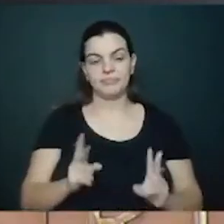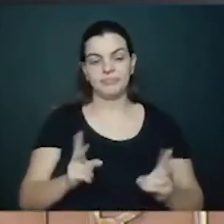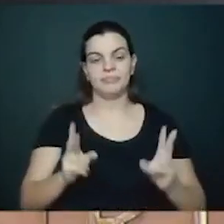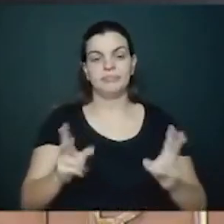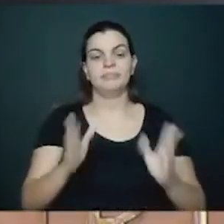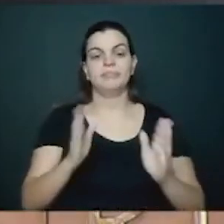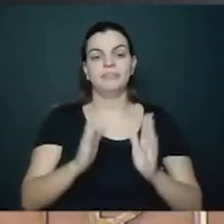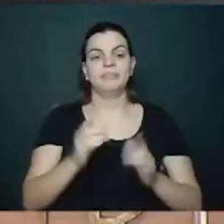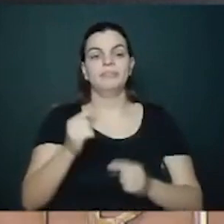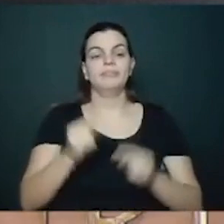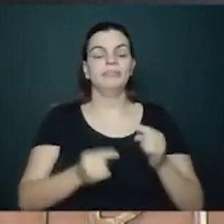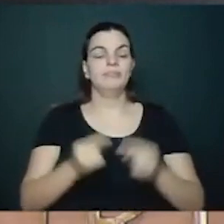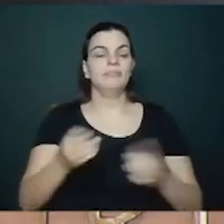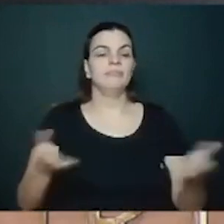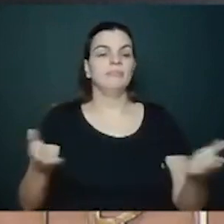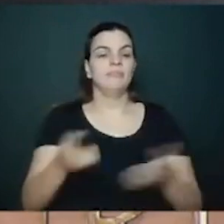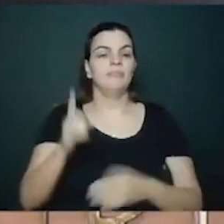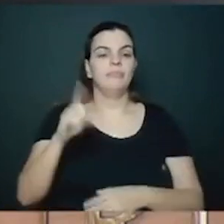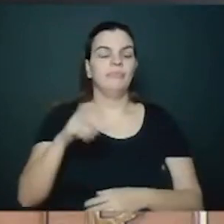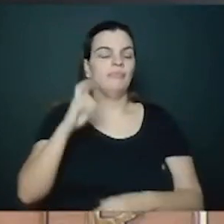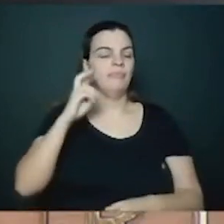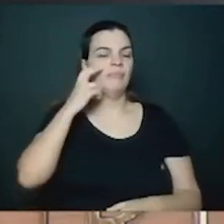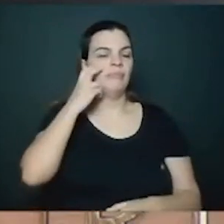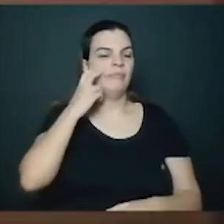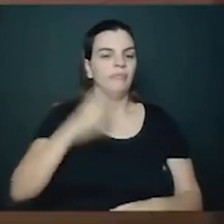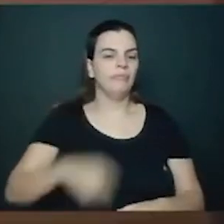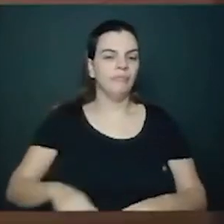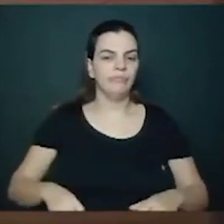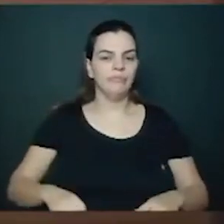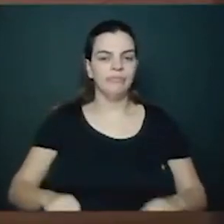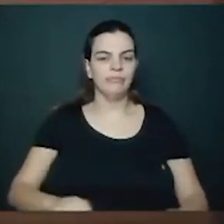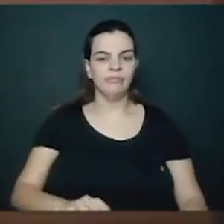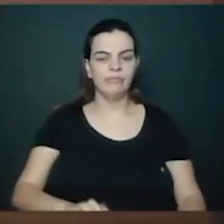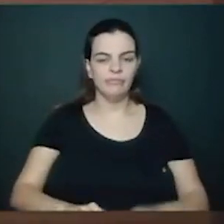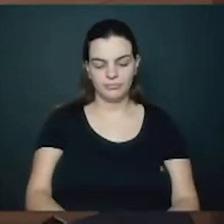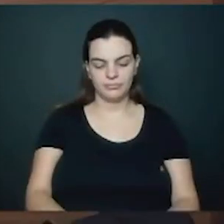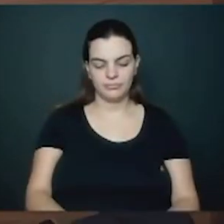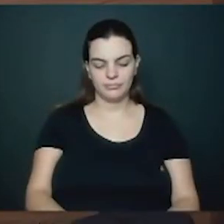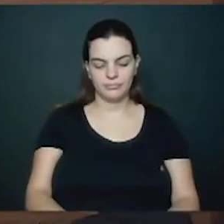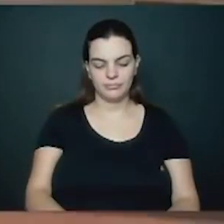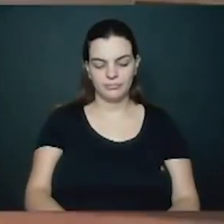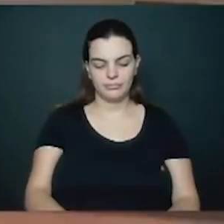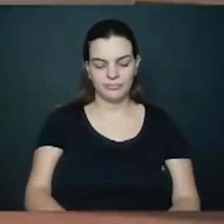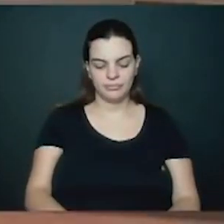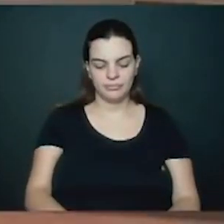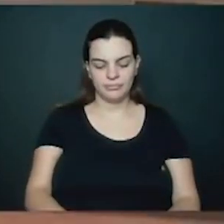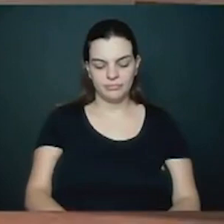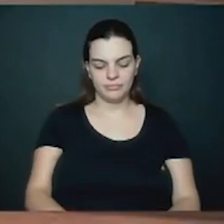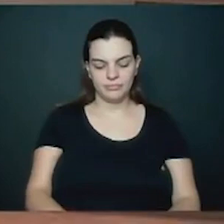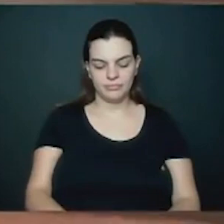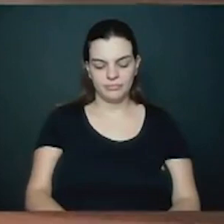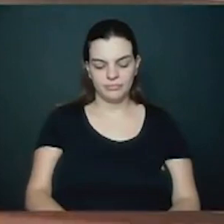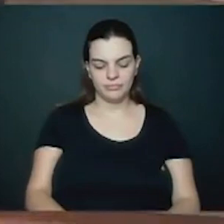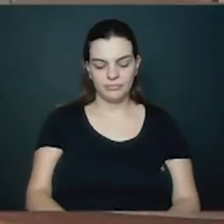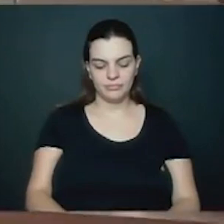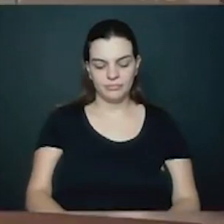Próximo vereador inscrito, João das Cinco Irmãos, também do União Brasil. Com a palavra, 5 minutos. Bom dia, senhor presidente,